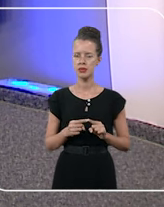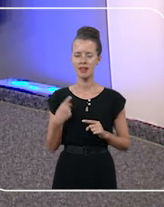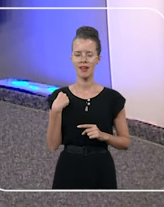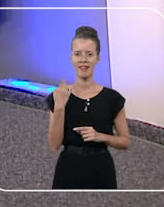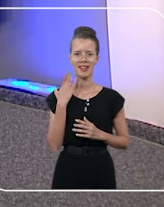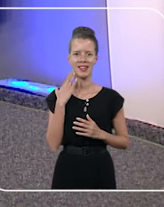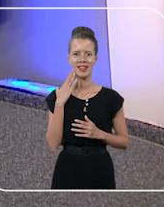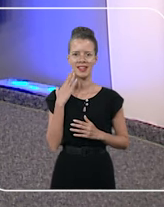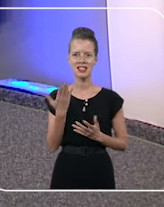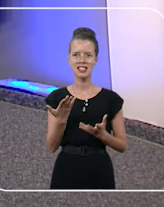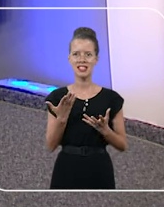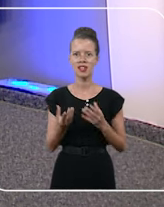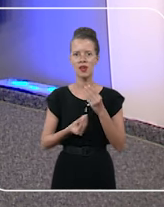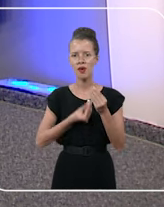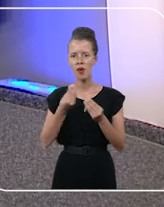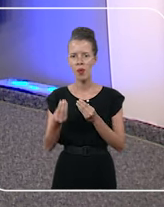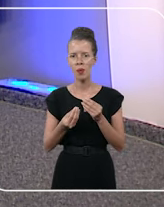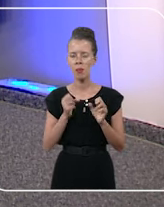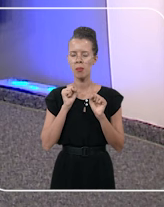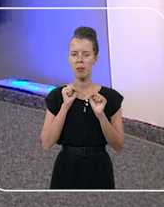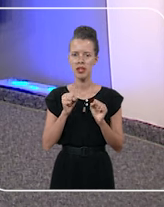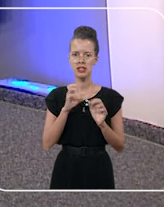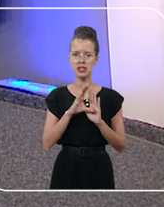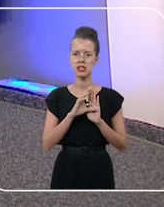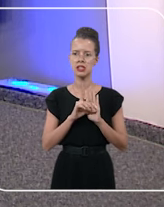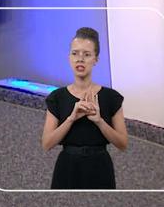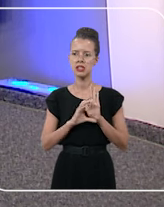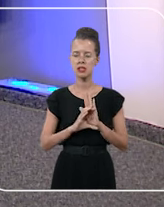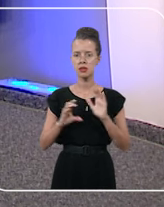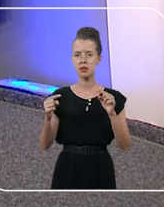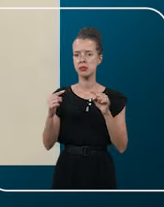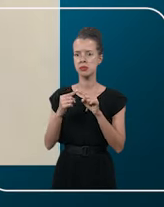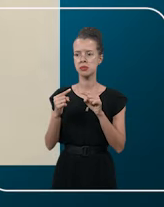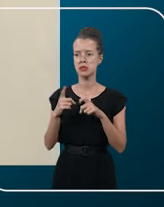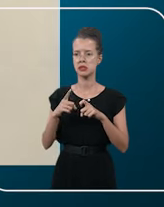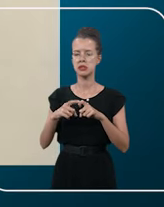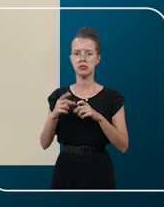ser aplicado em que tipo de situação quando há o erro médico?